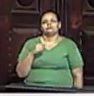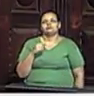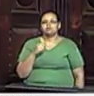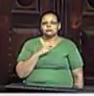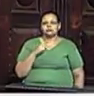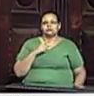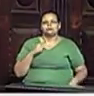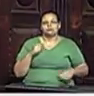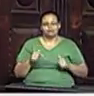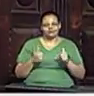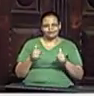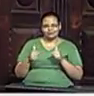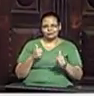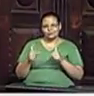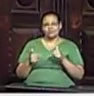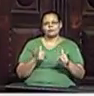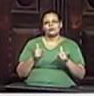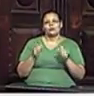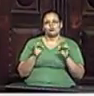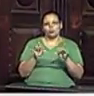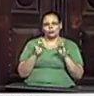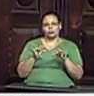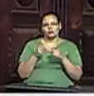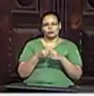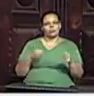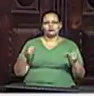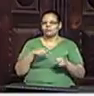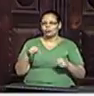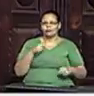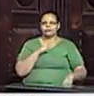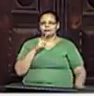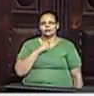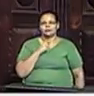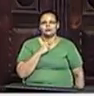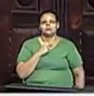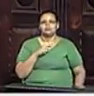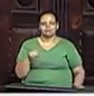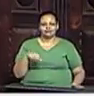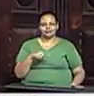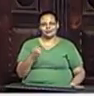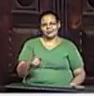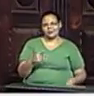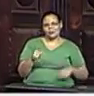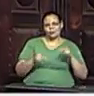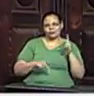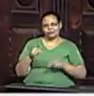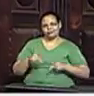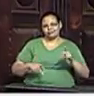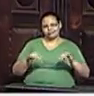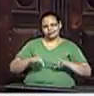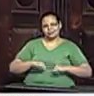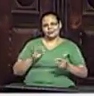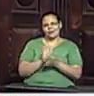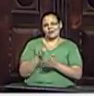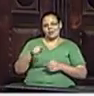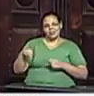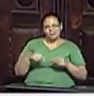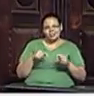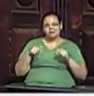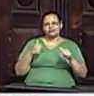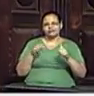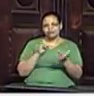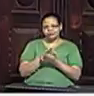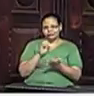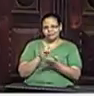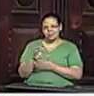de atividade industrial comercial de grande porte, nós estaremos condenando a nossa população ao desemprego, à